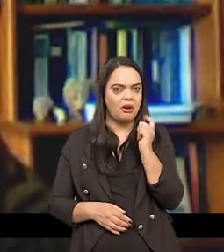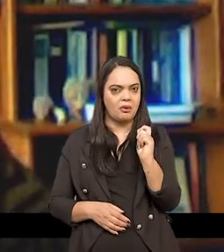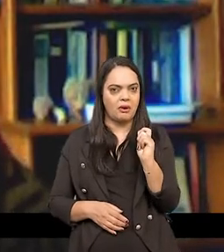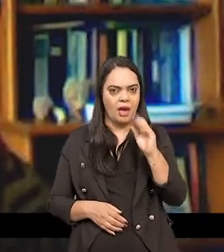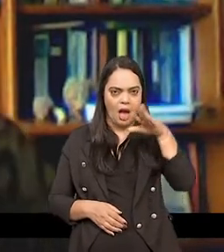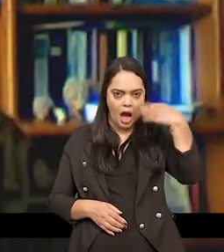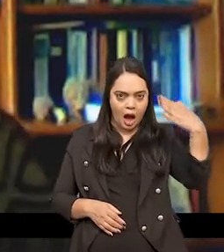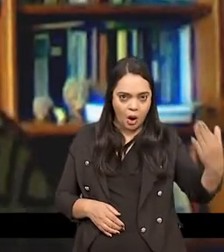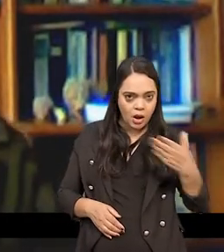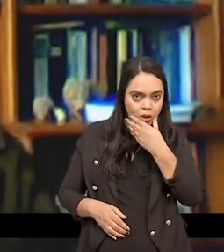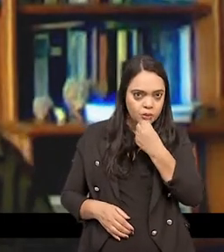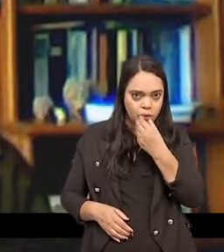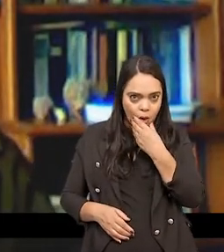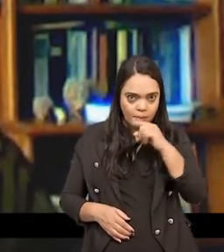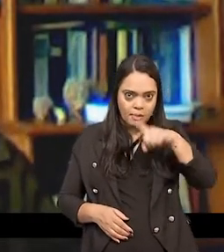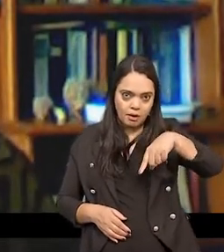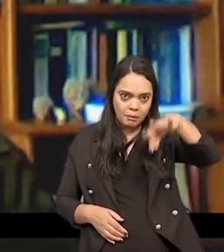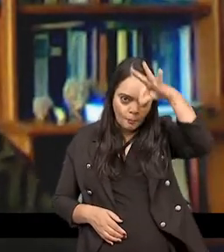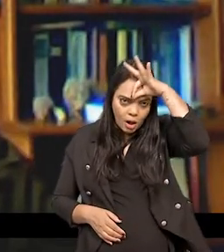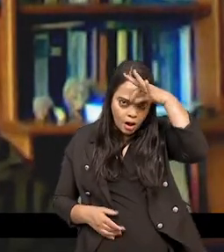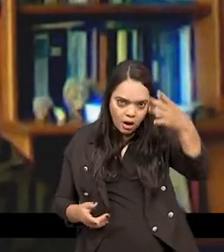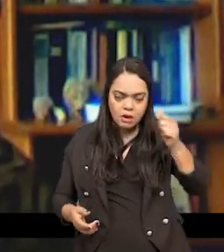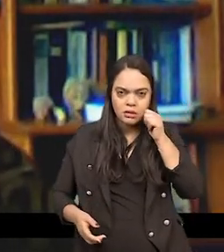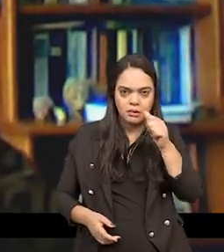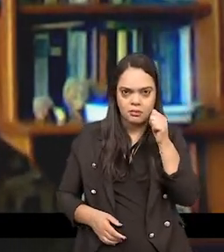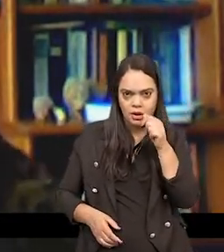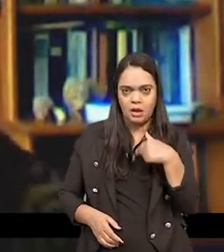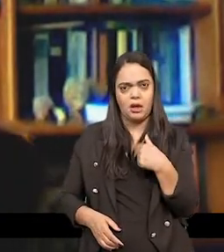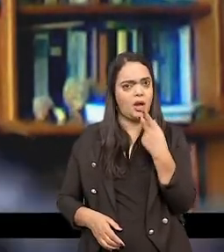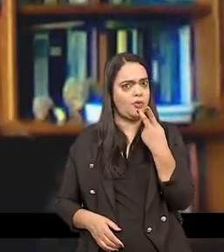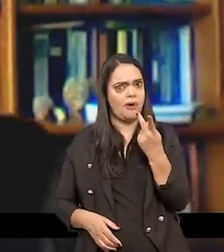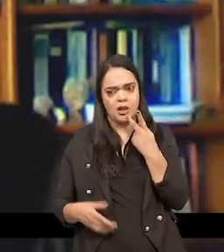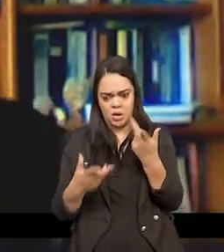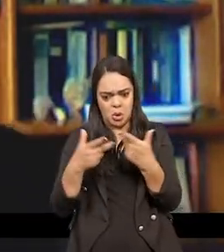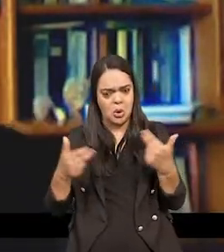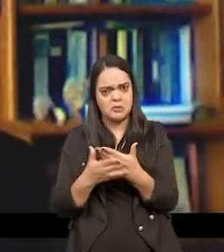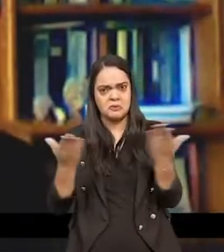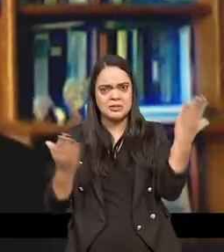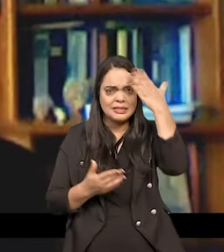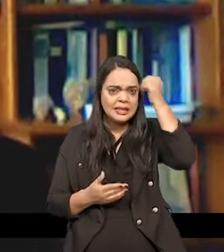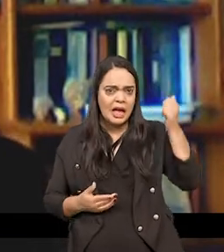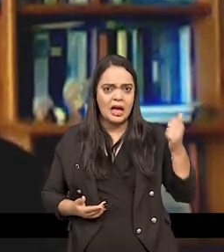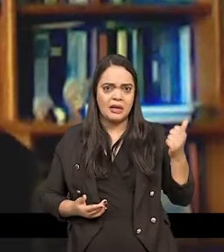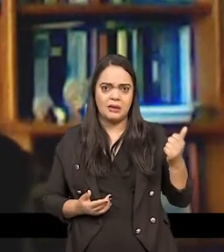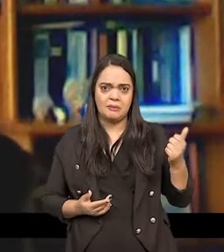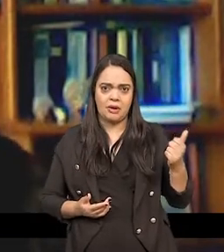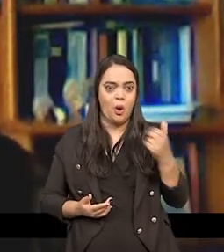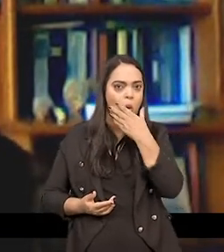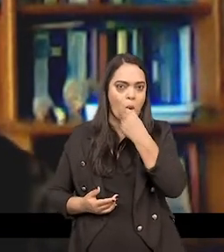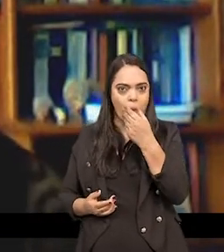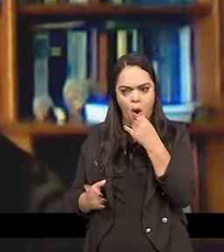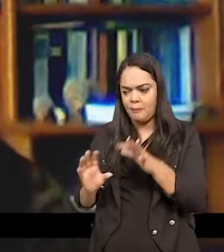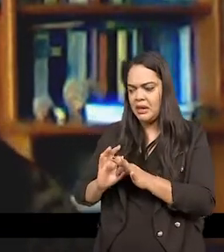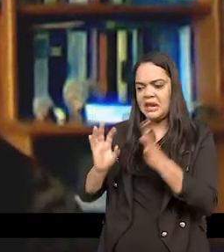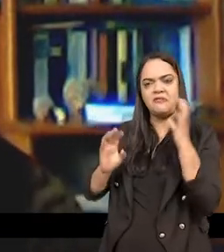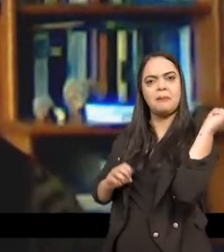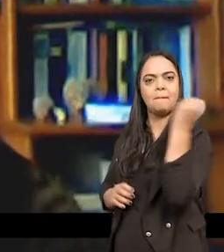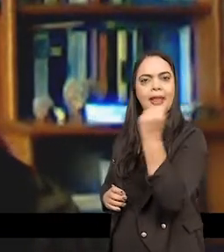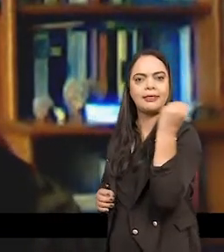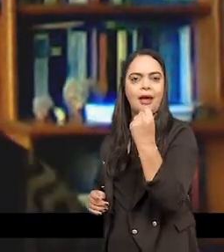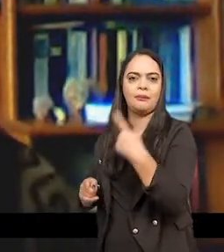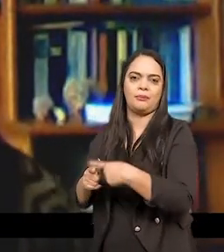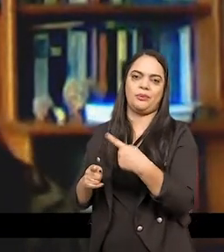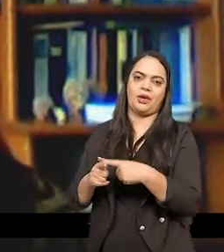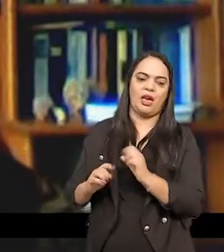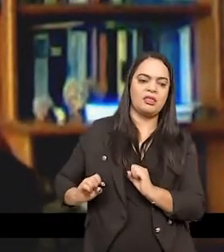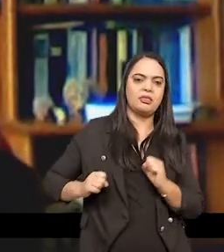mulher. Então, vocês, eu estou falando aqui coisas que todo mundo sabe, né? Eu mato para defender minha honra, né? Mato do jeito que eu quiser e tal.